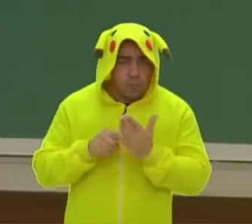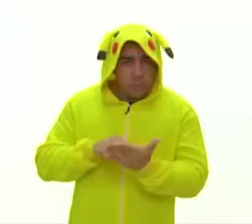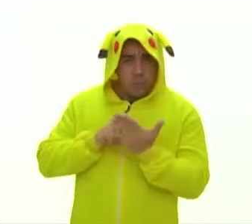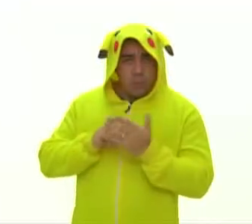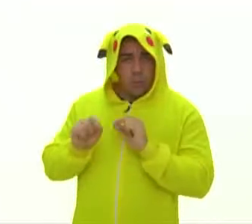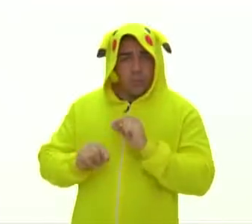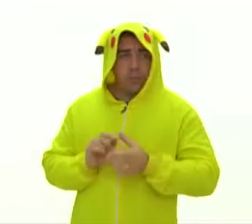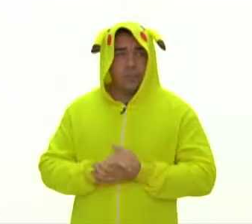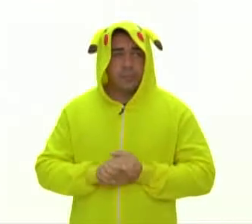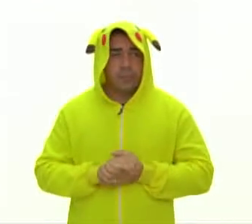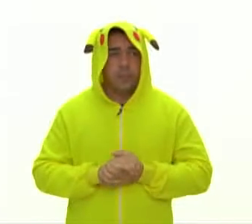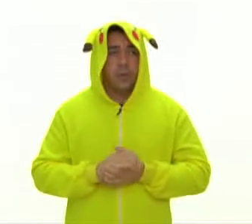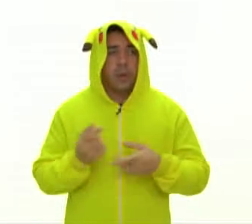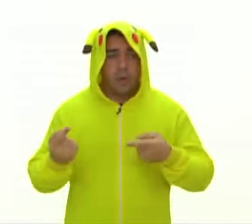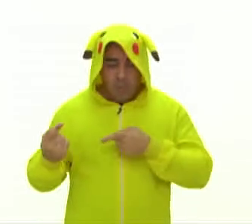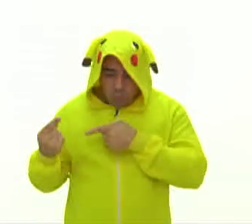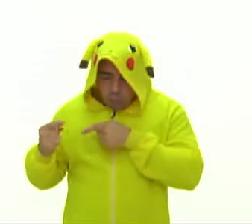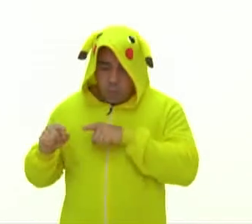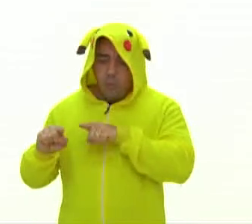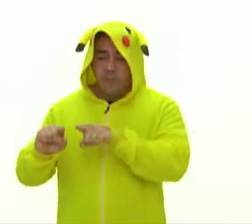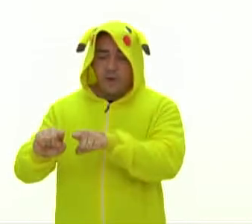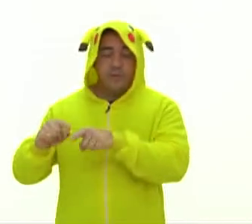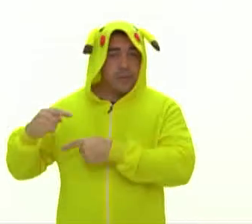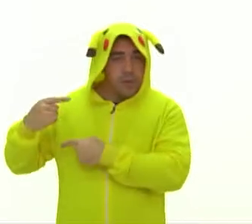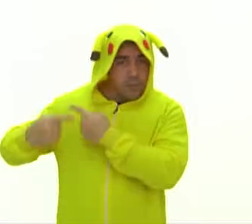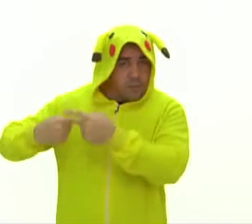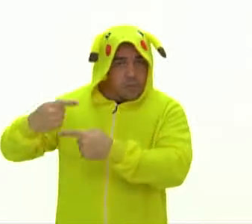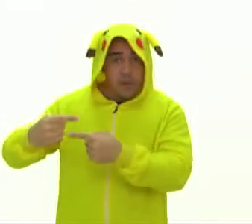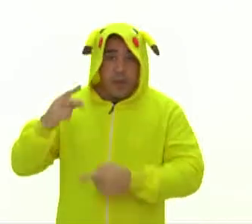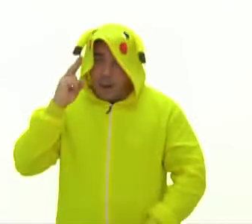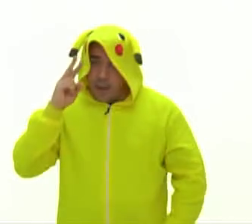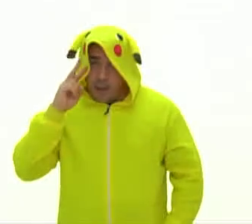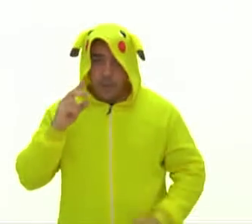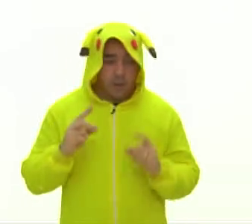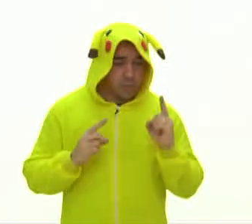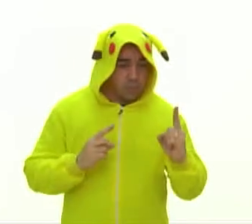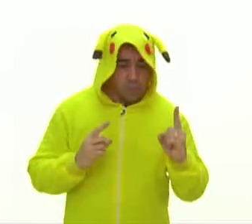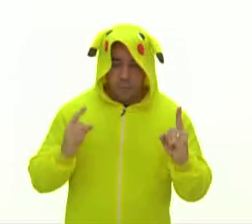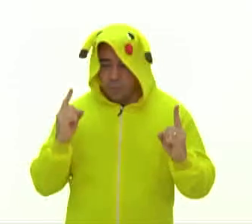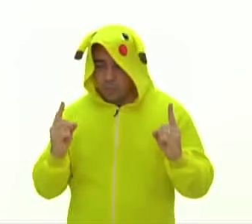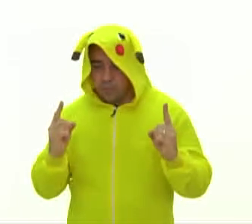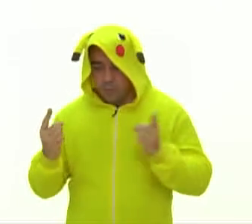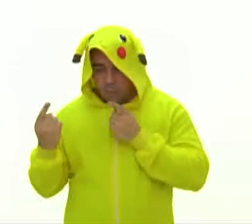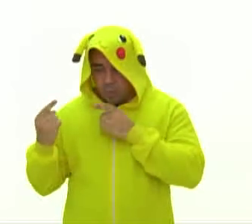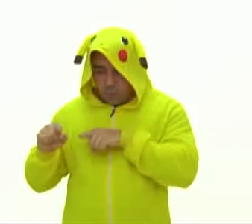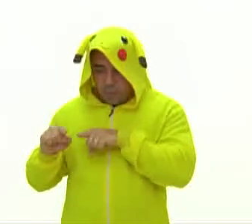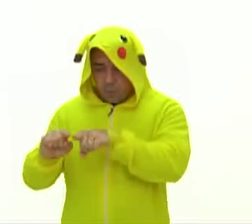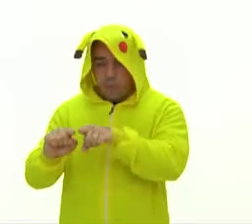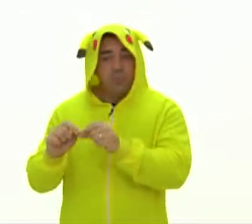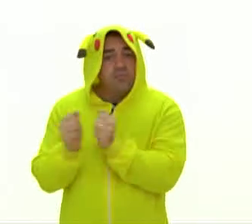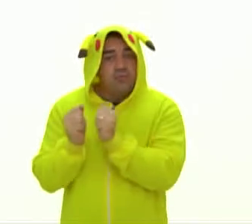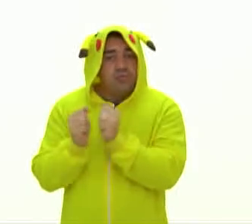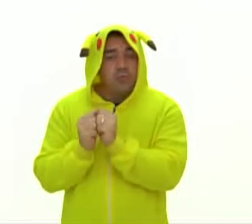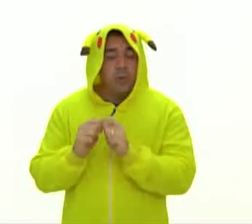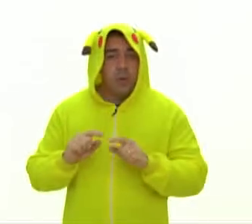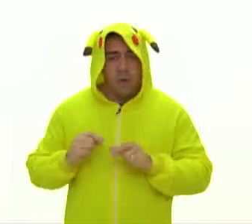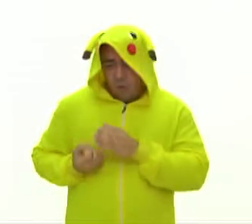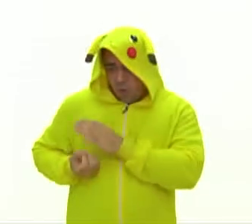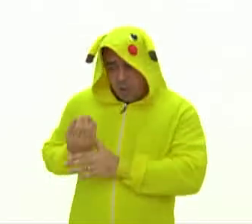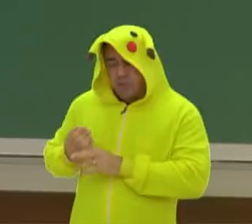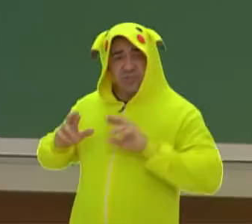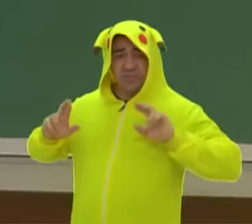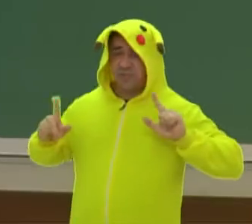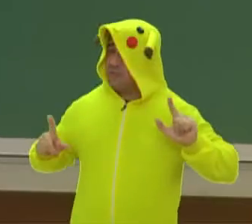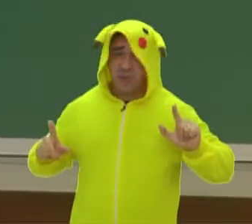gente? Convergência evolutiva. Lembra? Espécies diferentes que o parentesco está lá longe, né? Mas que por